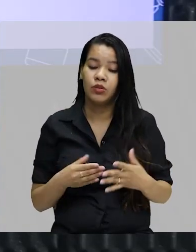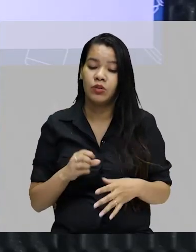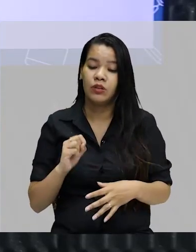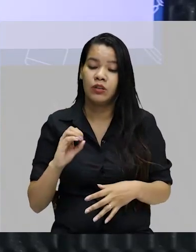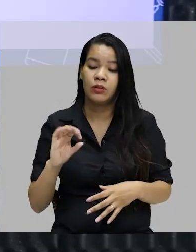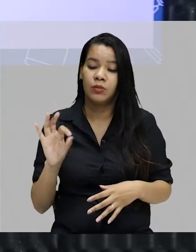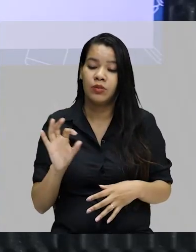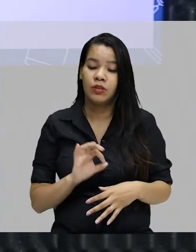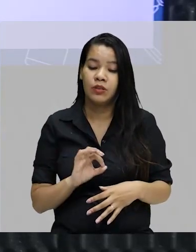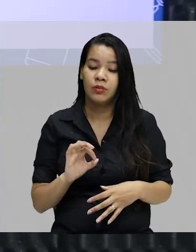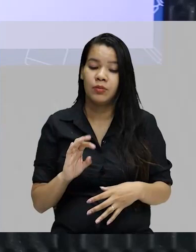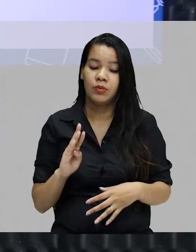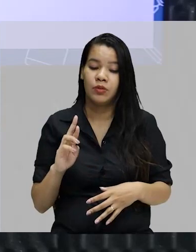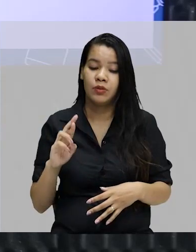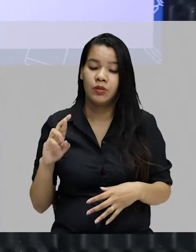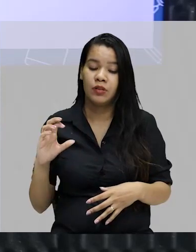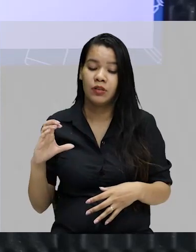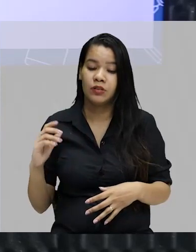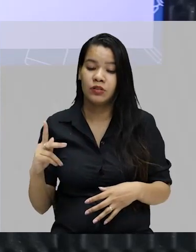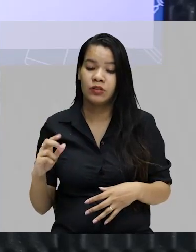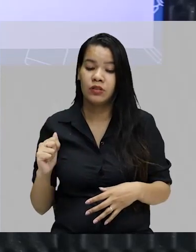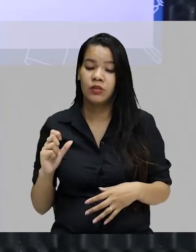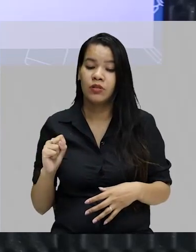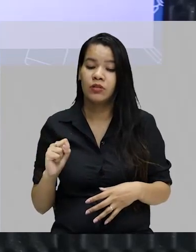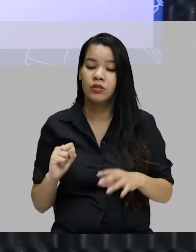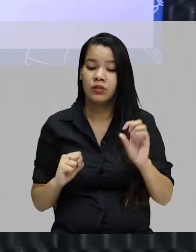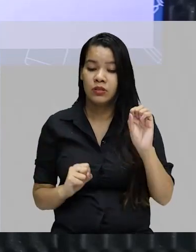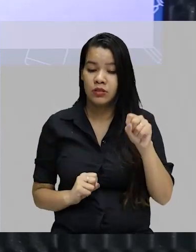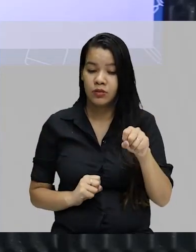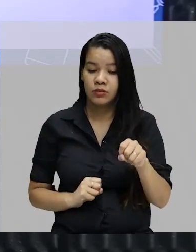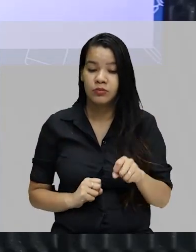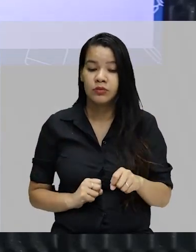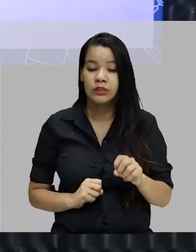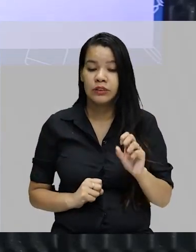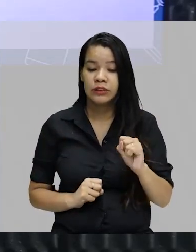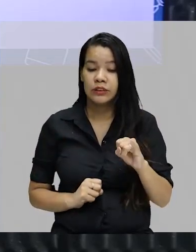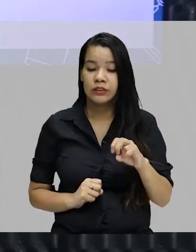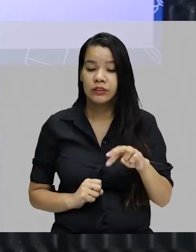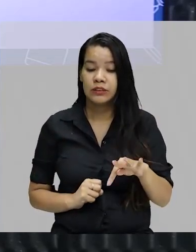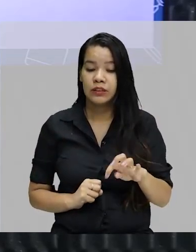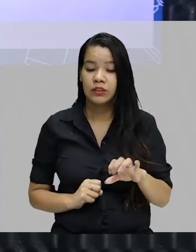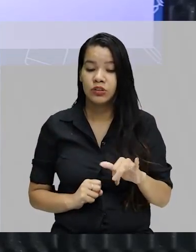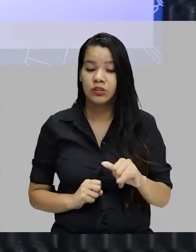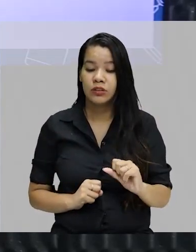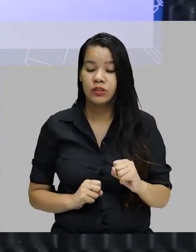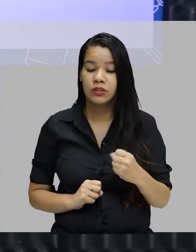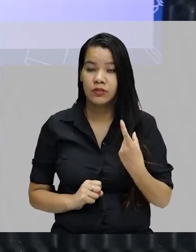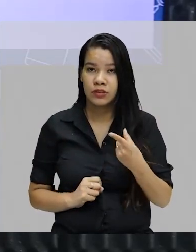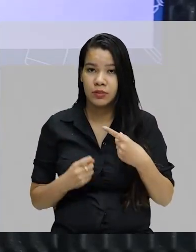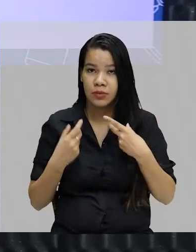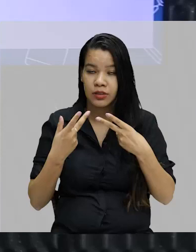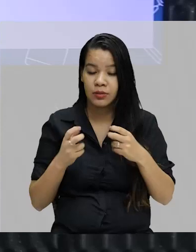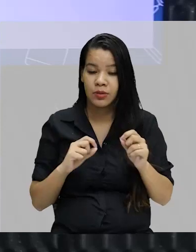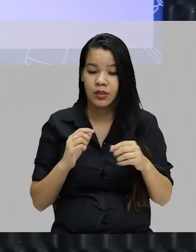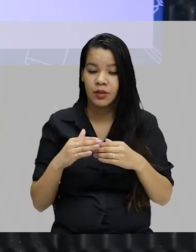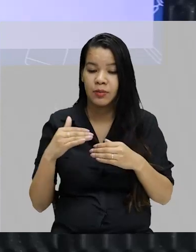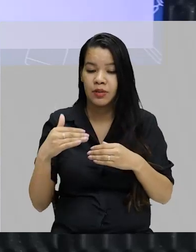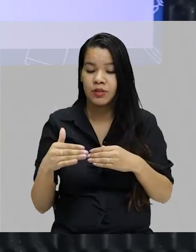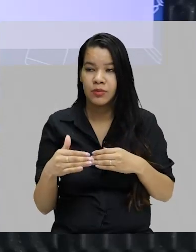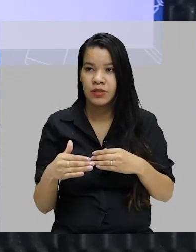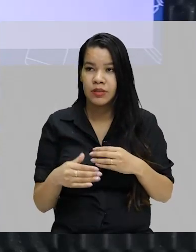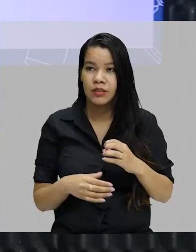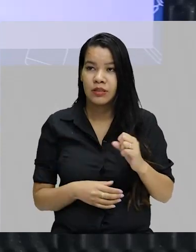das borrachas elas são sintéticas. Porque até você percebeu, né, que nós colocamos que a partir de uma